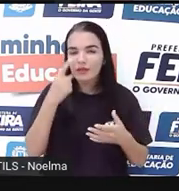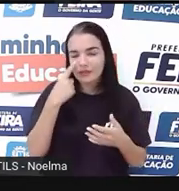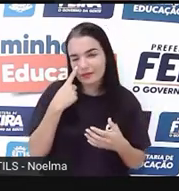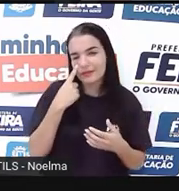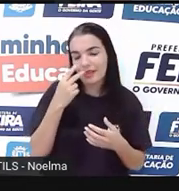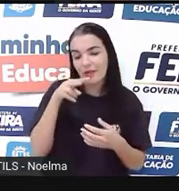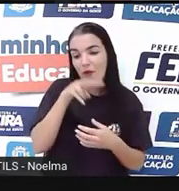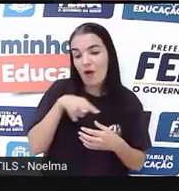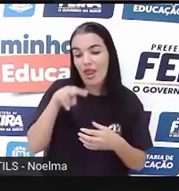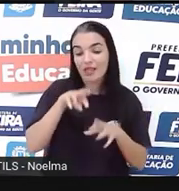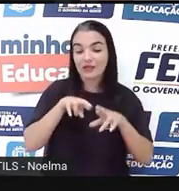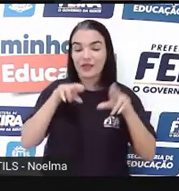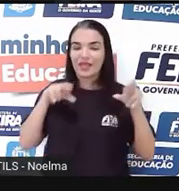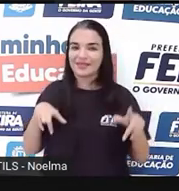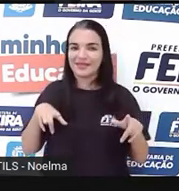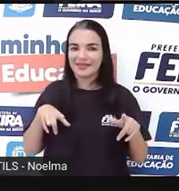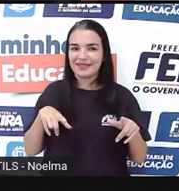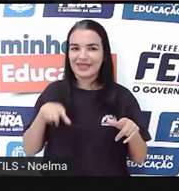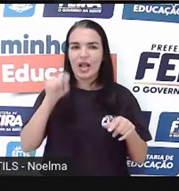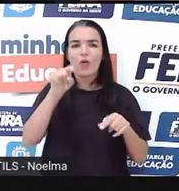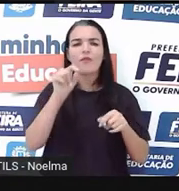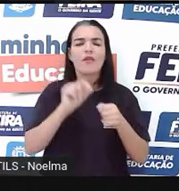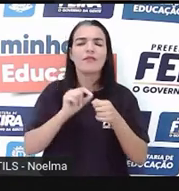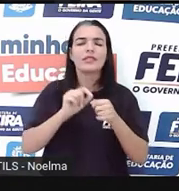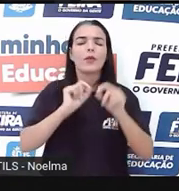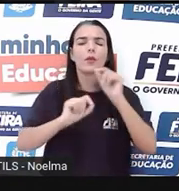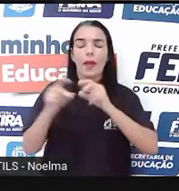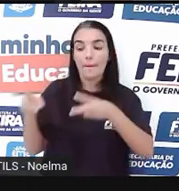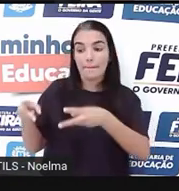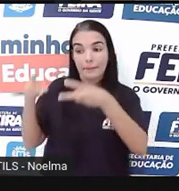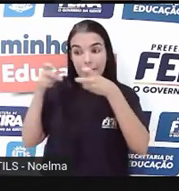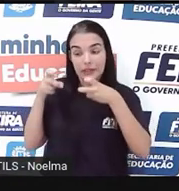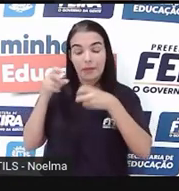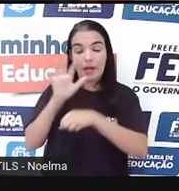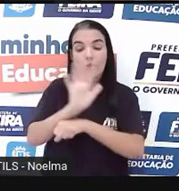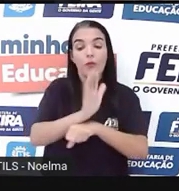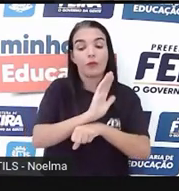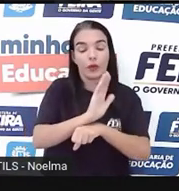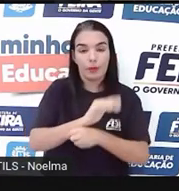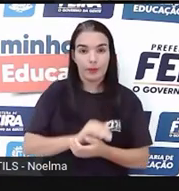olhar diferenciado. O que é que vocês vão observar nesses filmes?